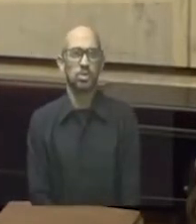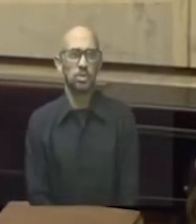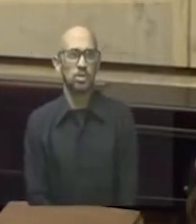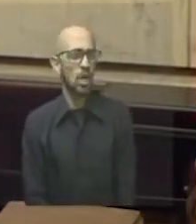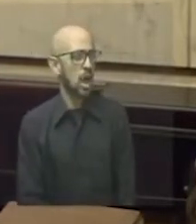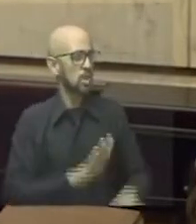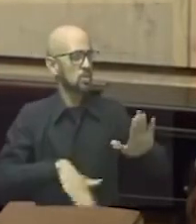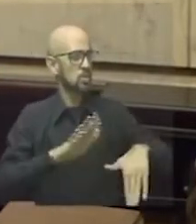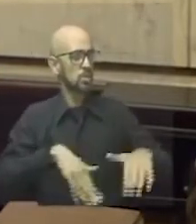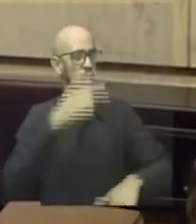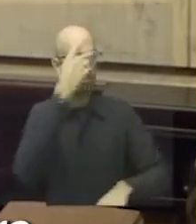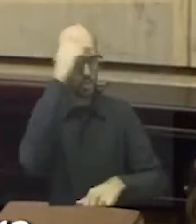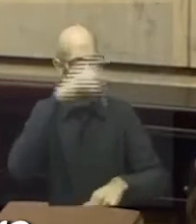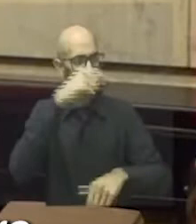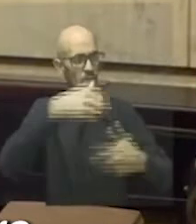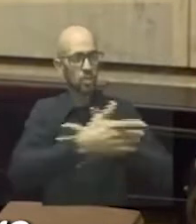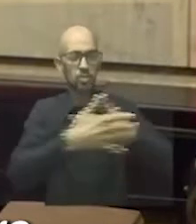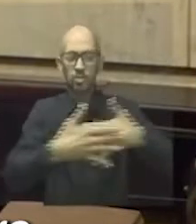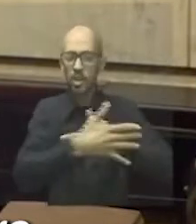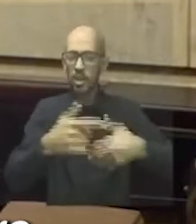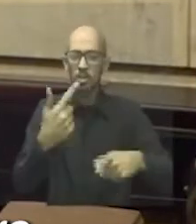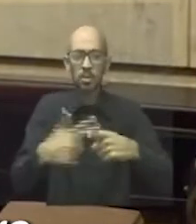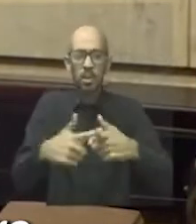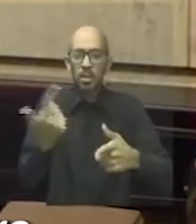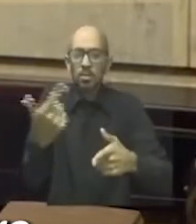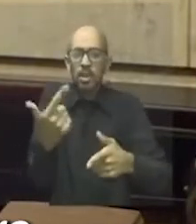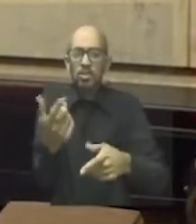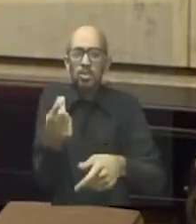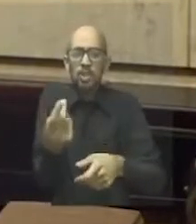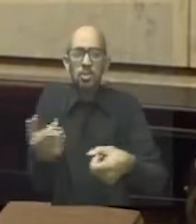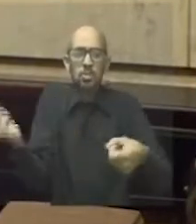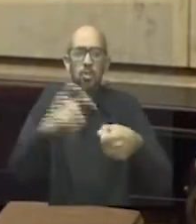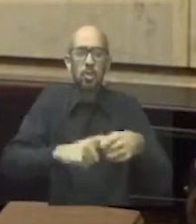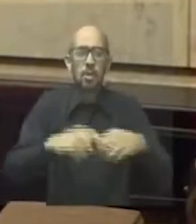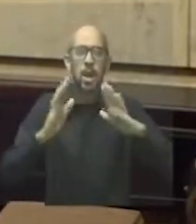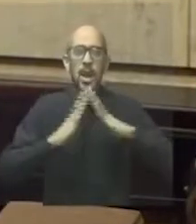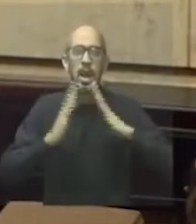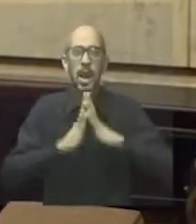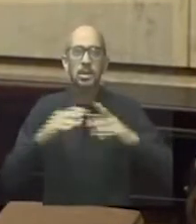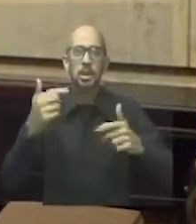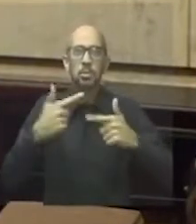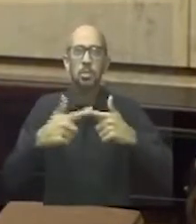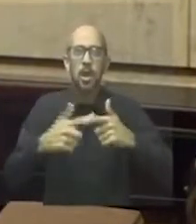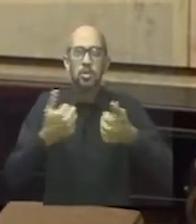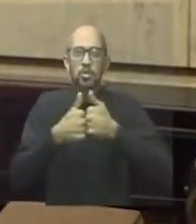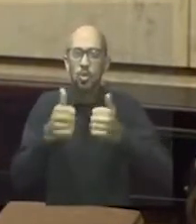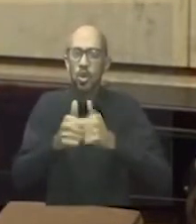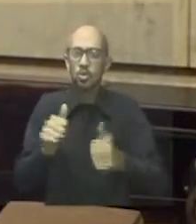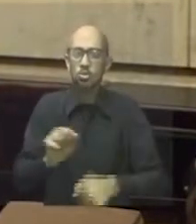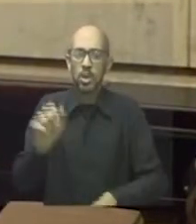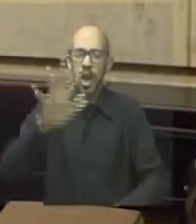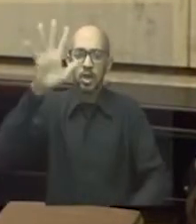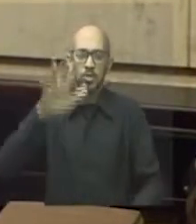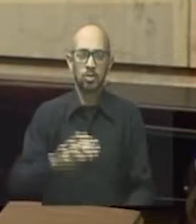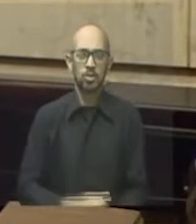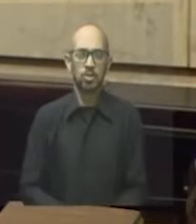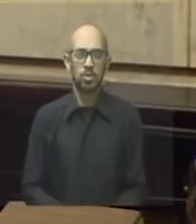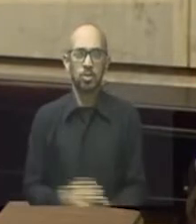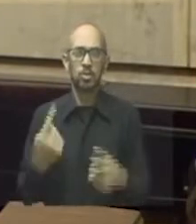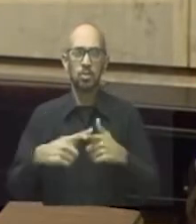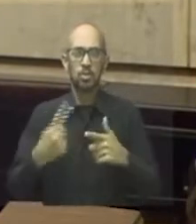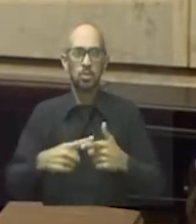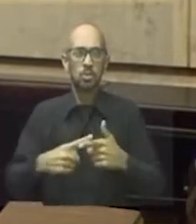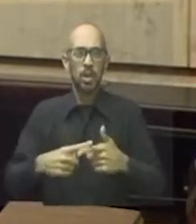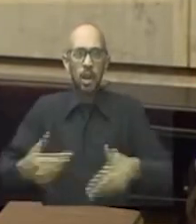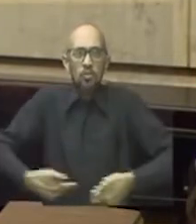Muitas vezes a pessoa fica aqui no centro da cidade porque não tem dinheiro para voltar para casa com a passagem cara que a gente tem aqui. Porque o desemprego está aumentando,